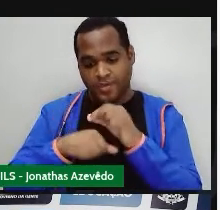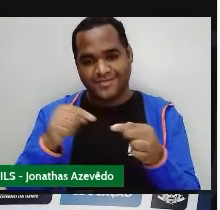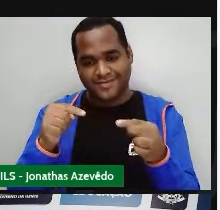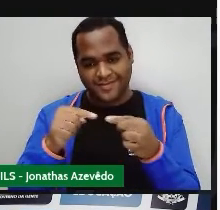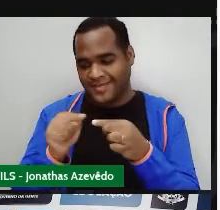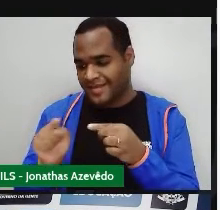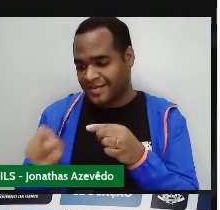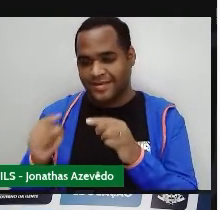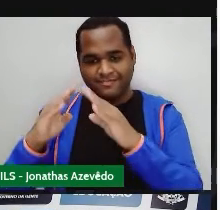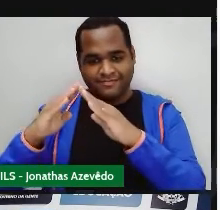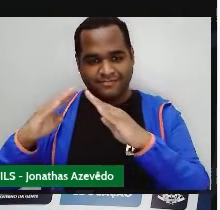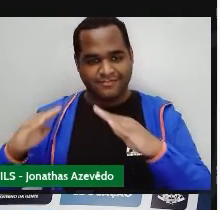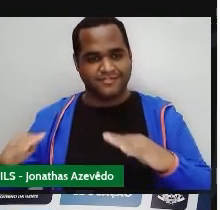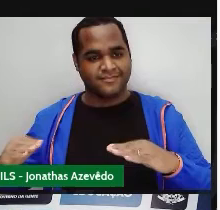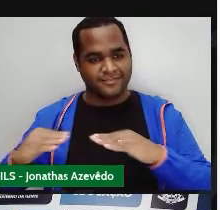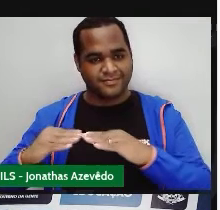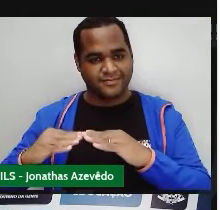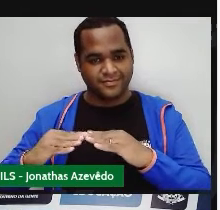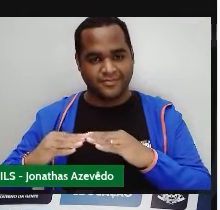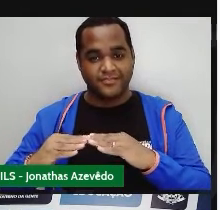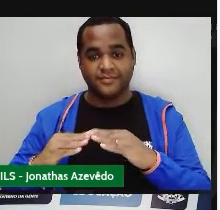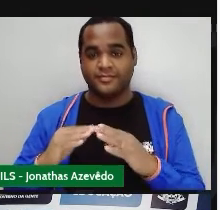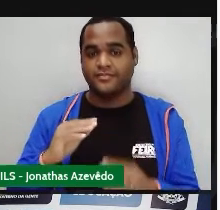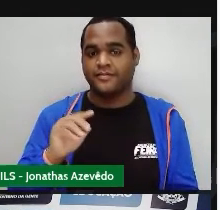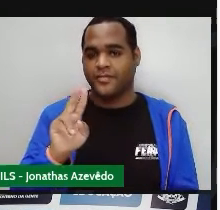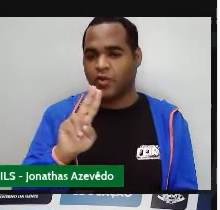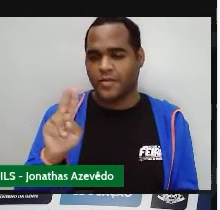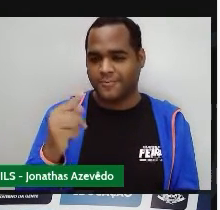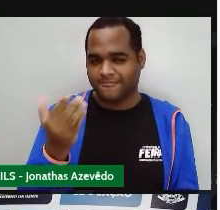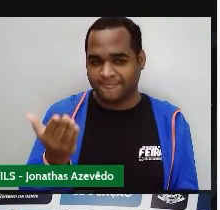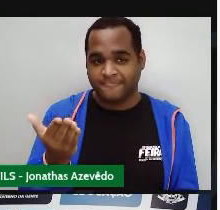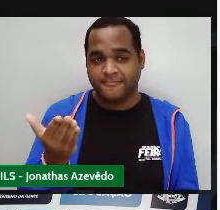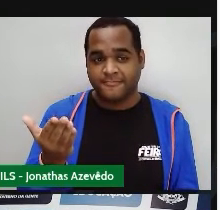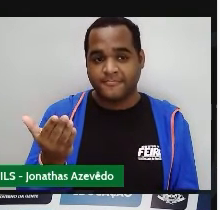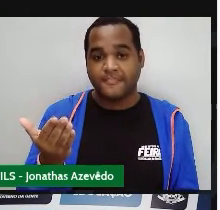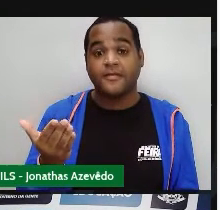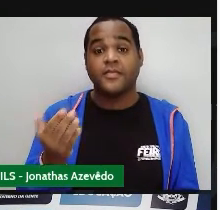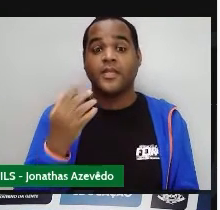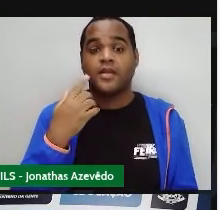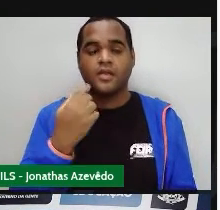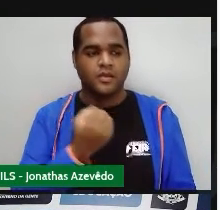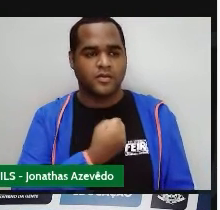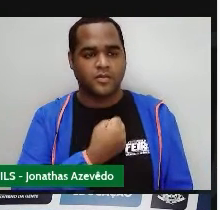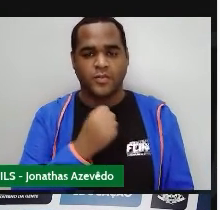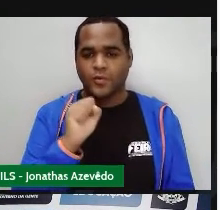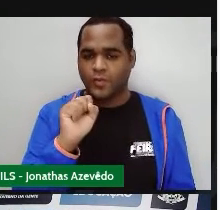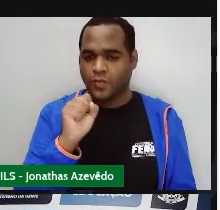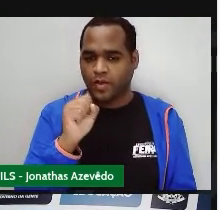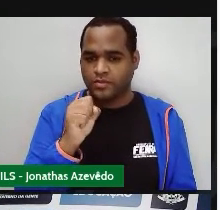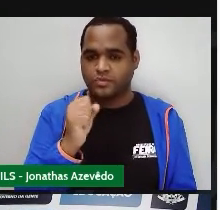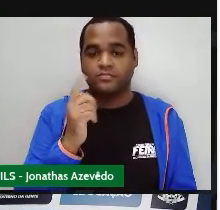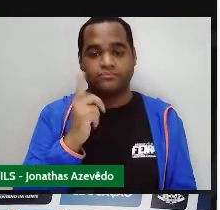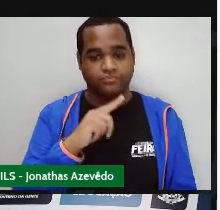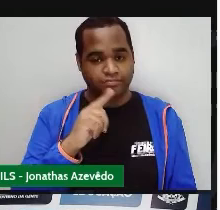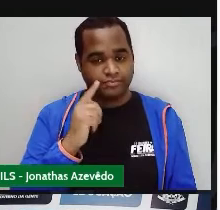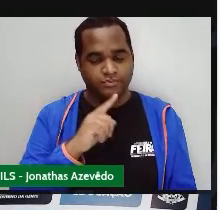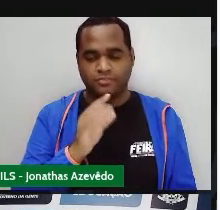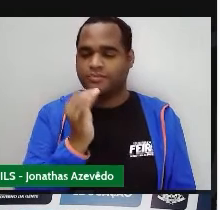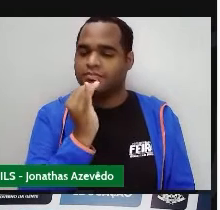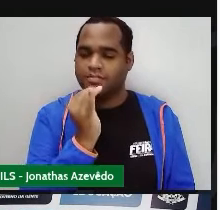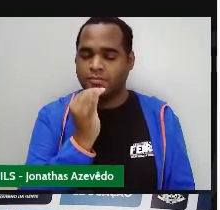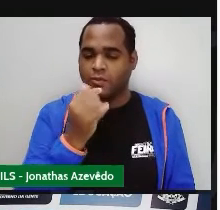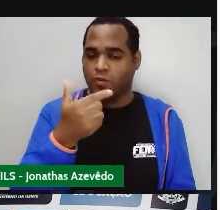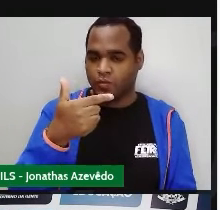escrever pirâmides e cada pirâmide é feita com oito Canudos então se eu tenho